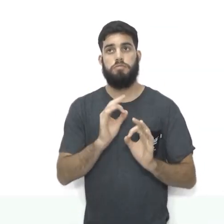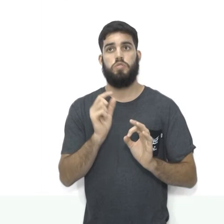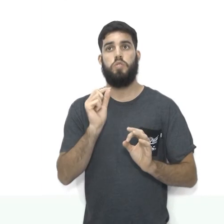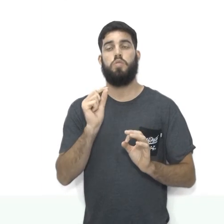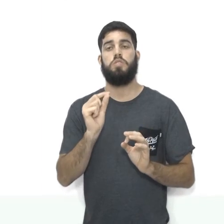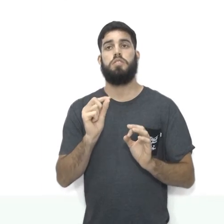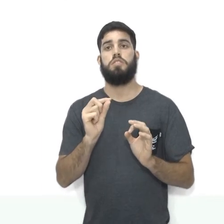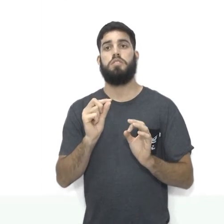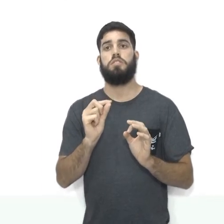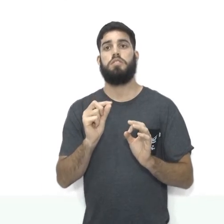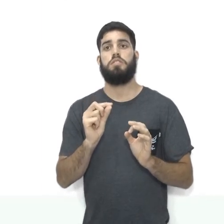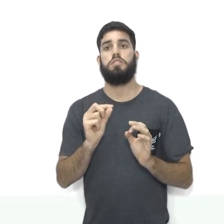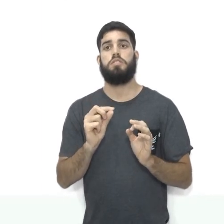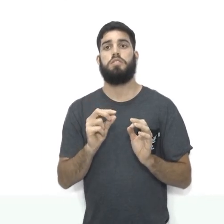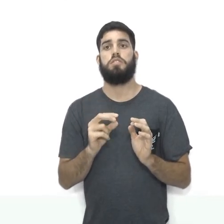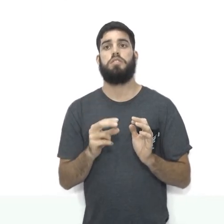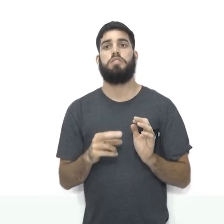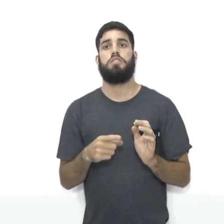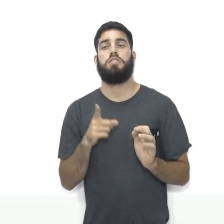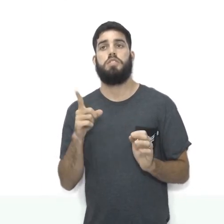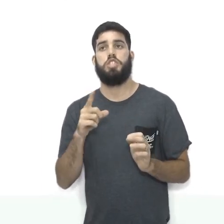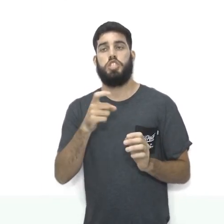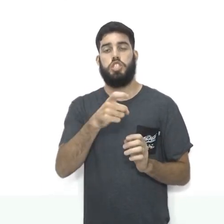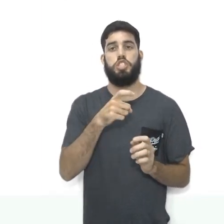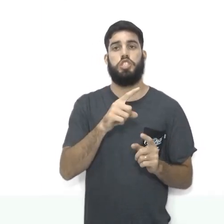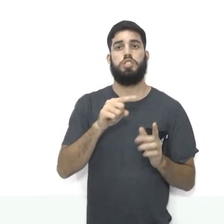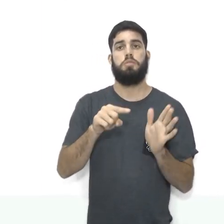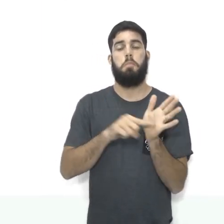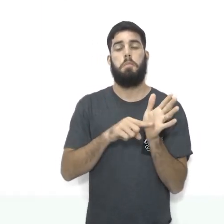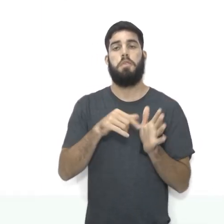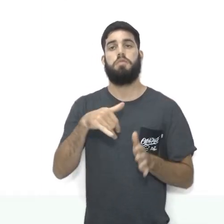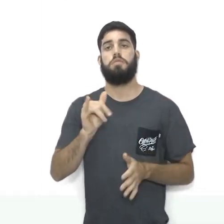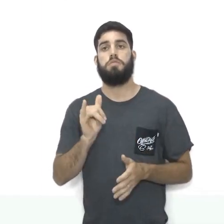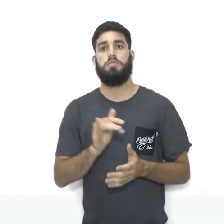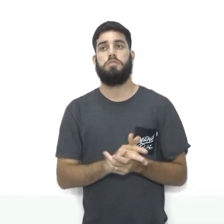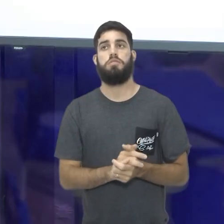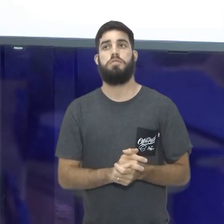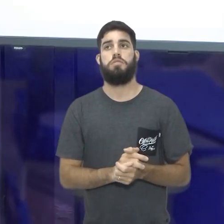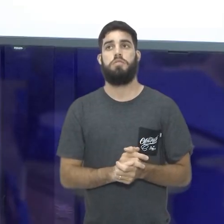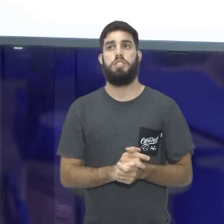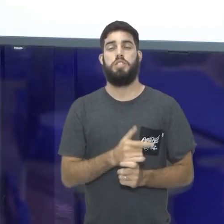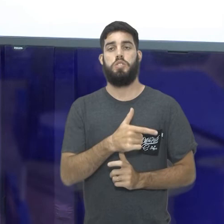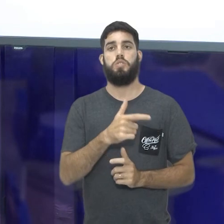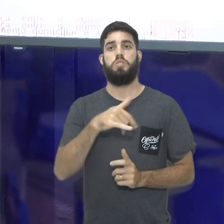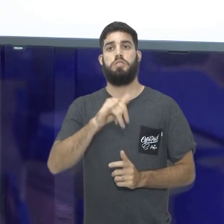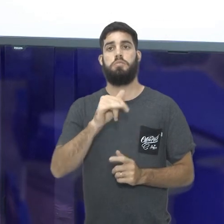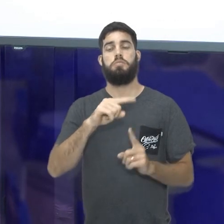expressões x menos y e a expressão 2y mais 3.